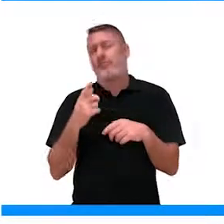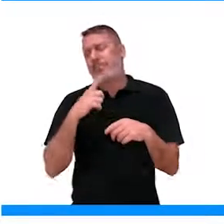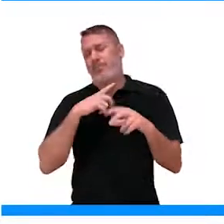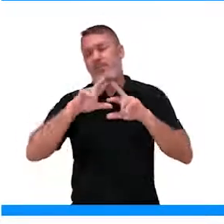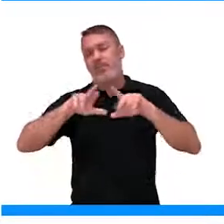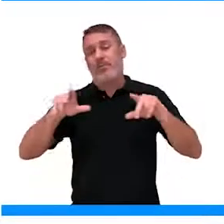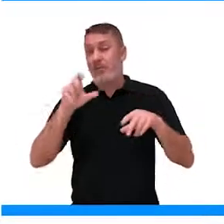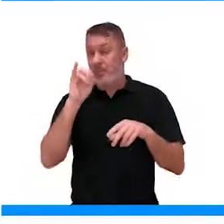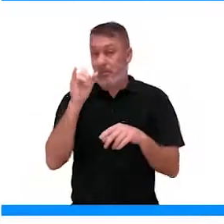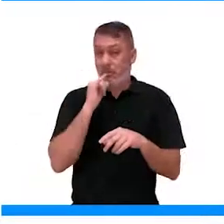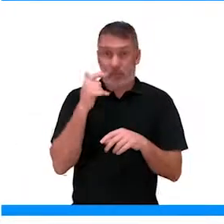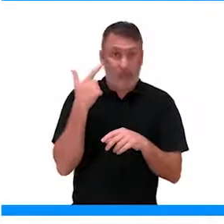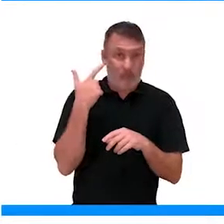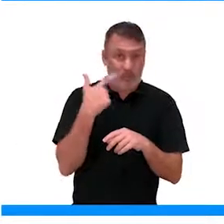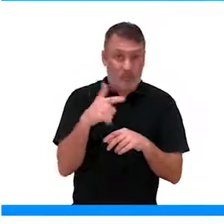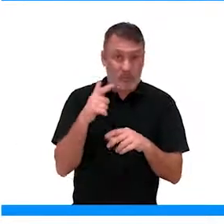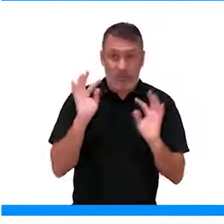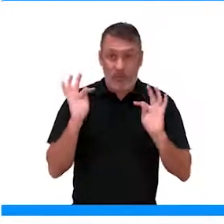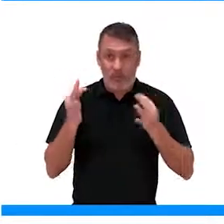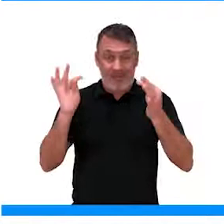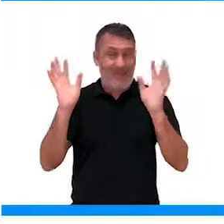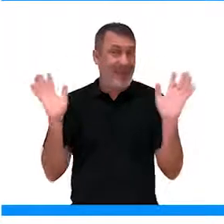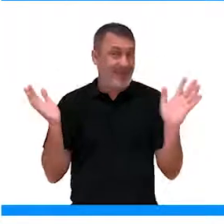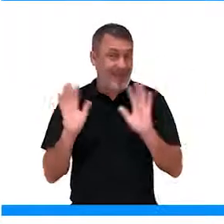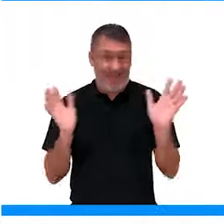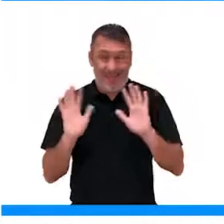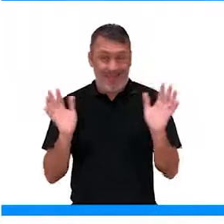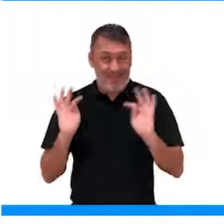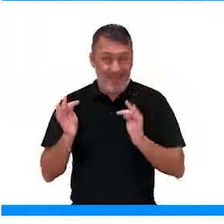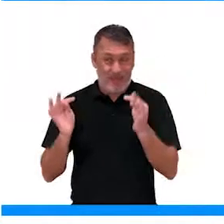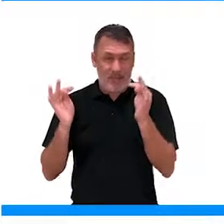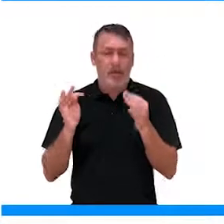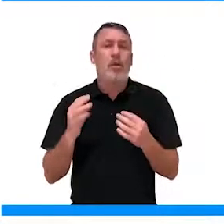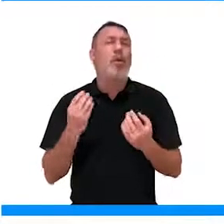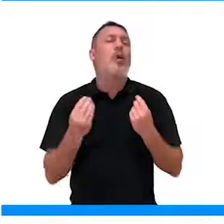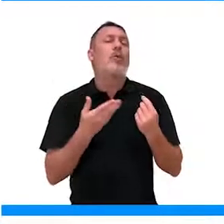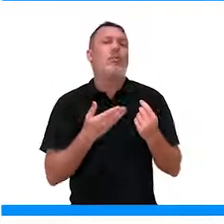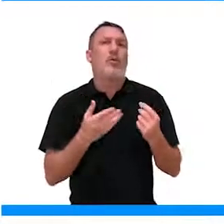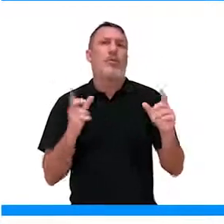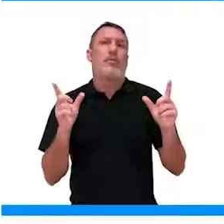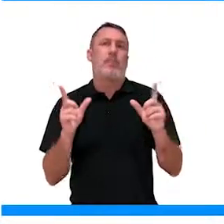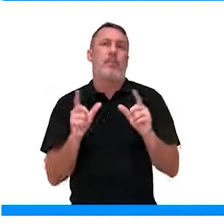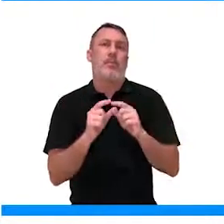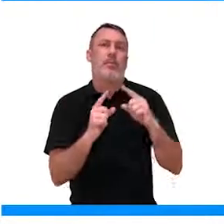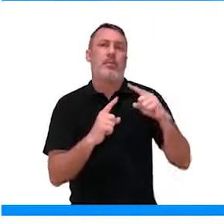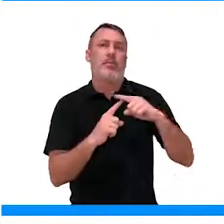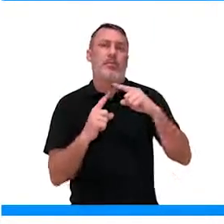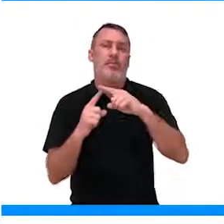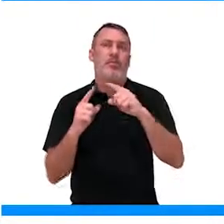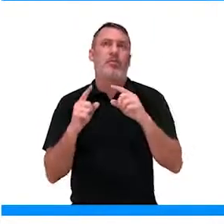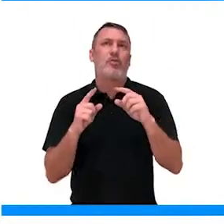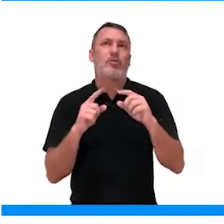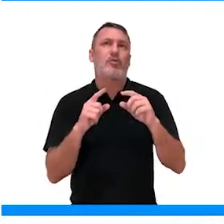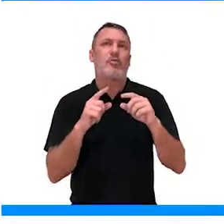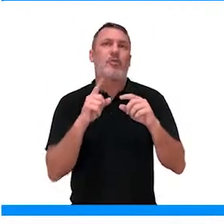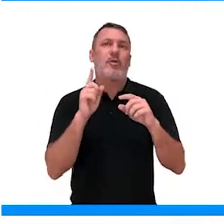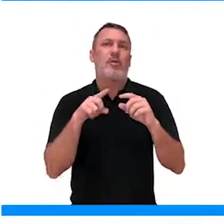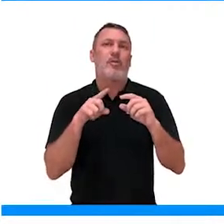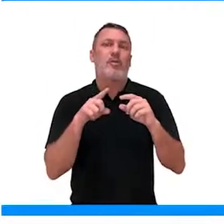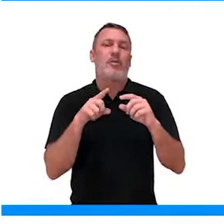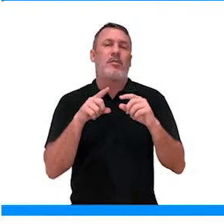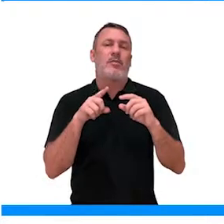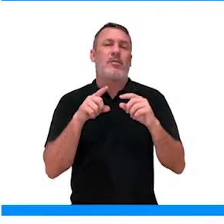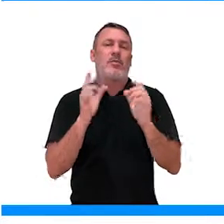WhatsApp, né? Se não fosse a tecnologia, a gente teria muito menos gêneros textuais,